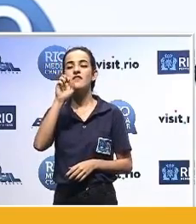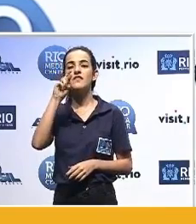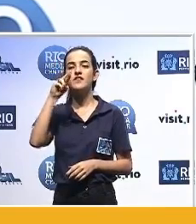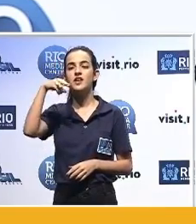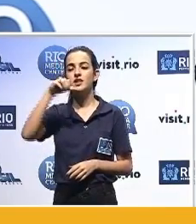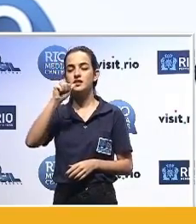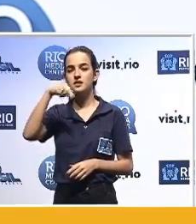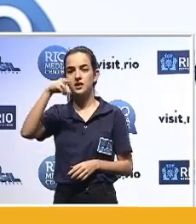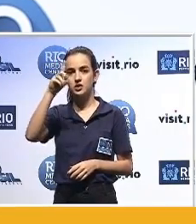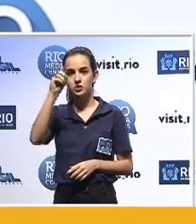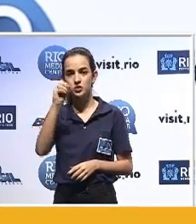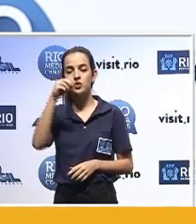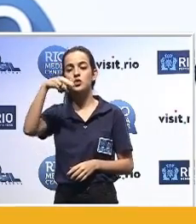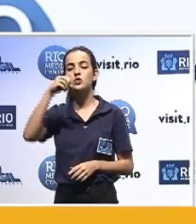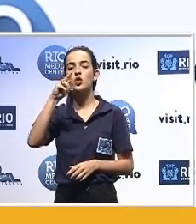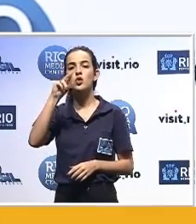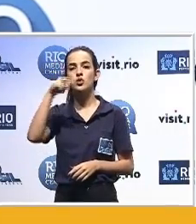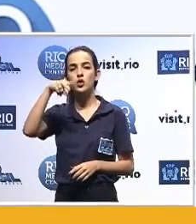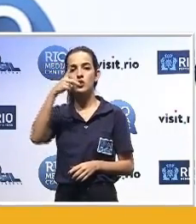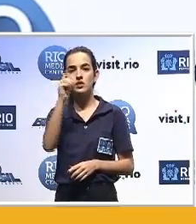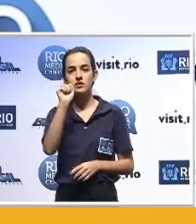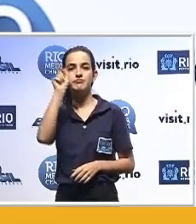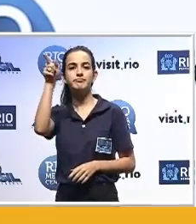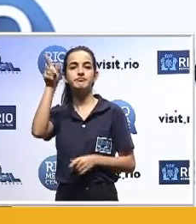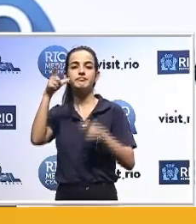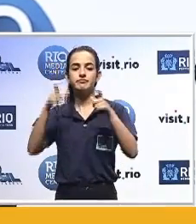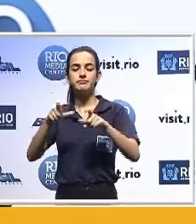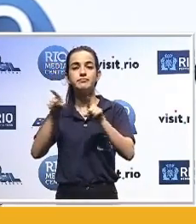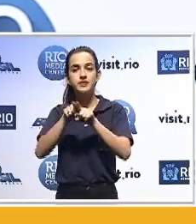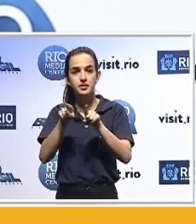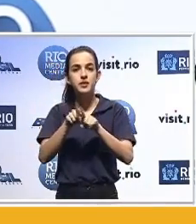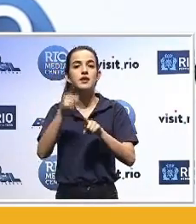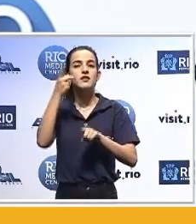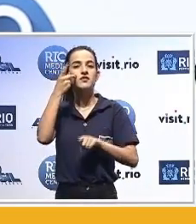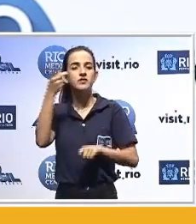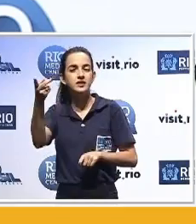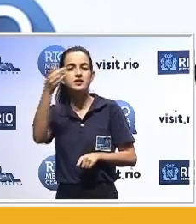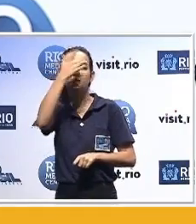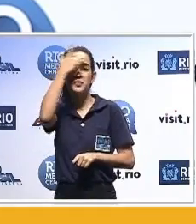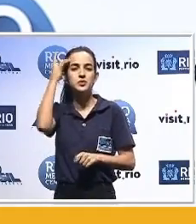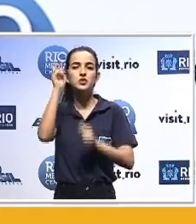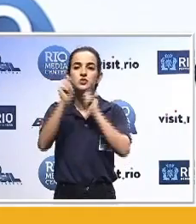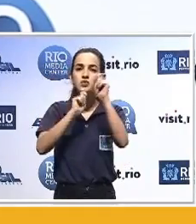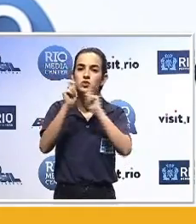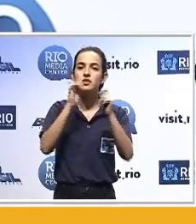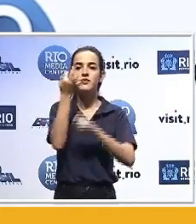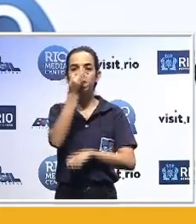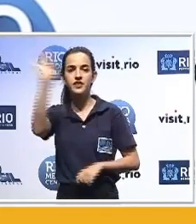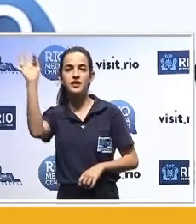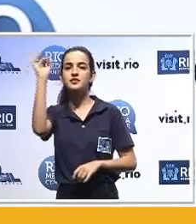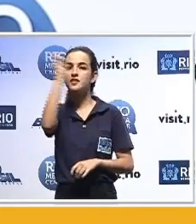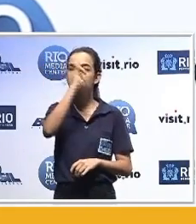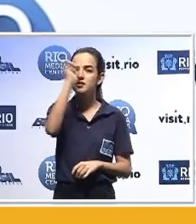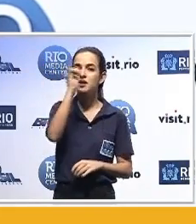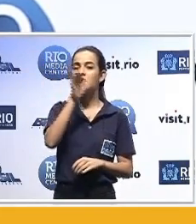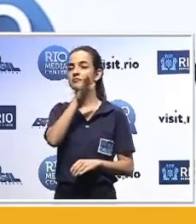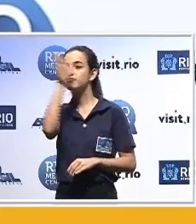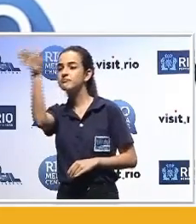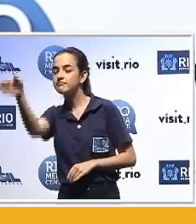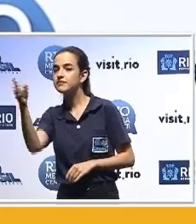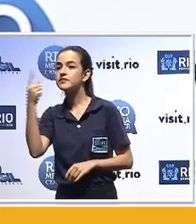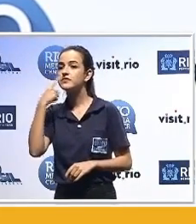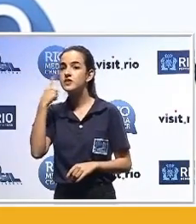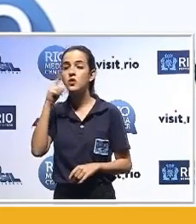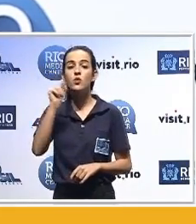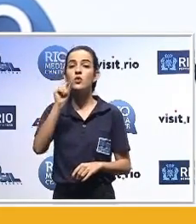trazendo jornalistas da Itália, tem matérias do Corriere della Sera, e matérias que vão mostrando e levando esse